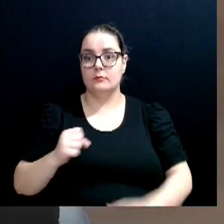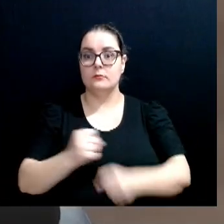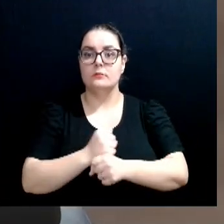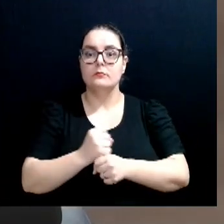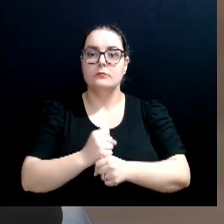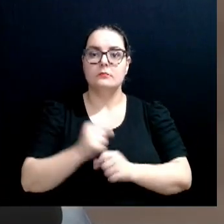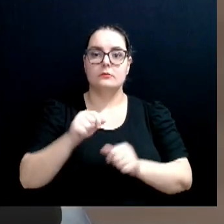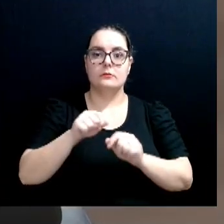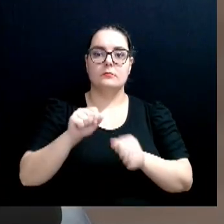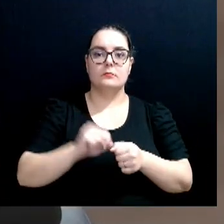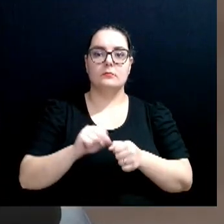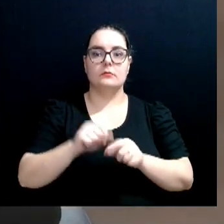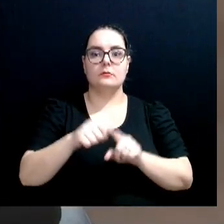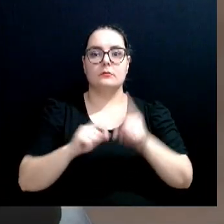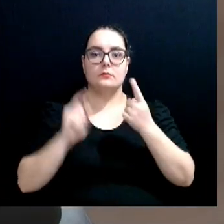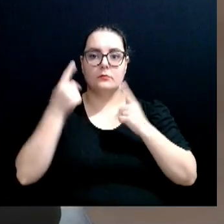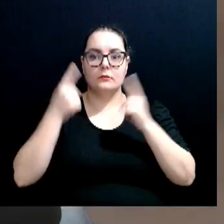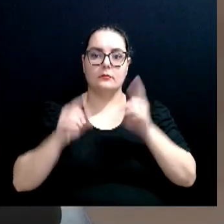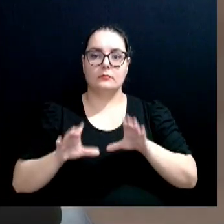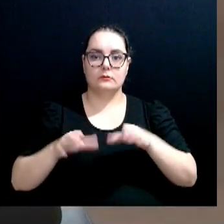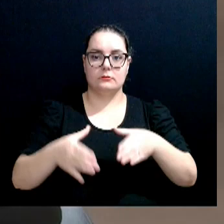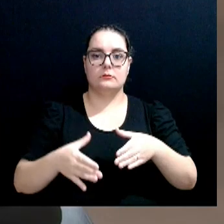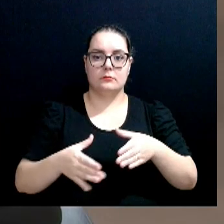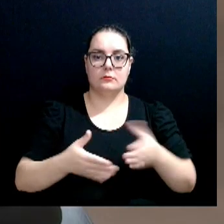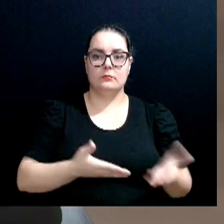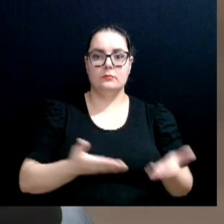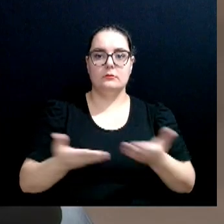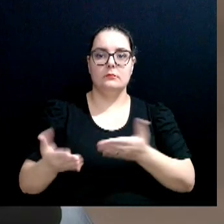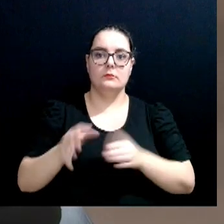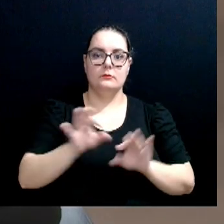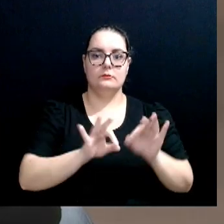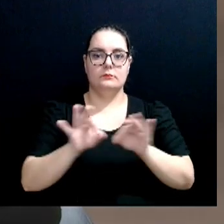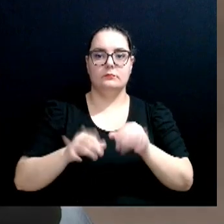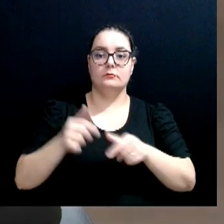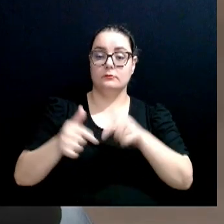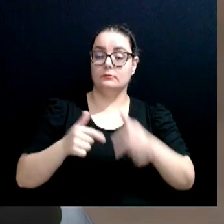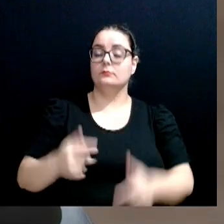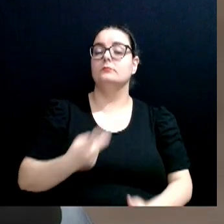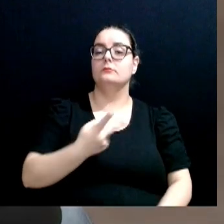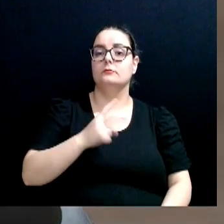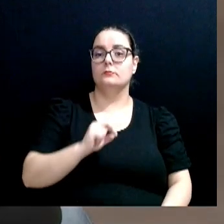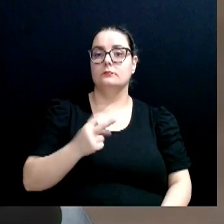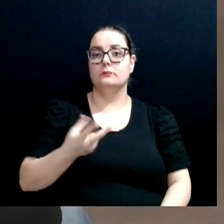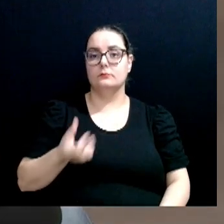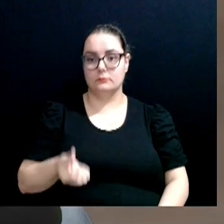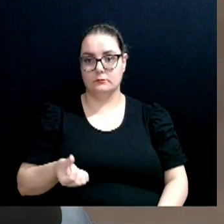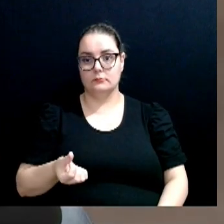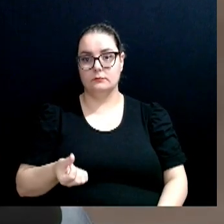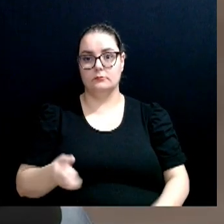o colegiado apresentou o planejamento de trabalho para 2026. Entre os assuntos definidos para